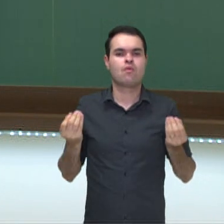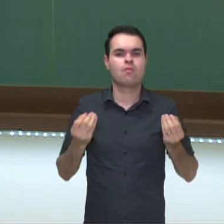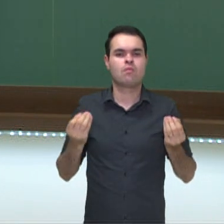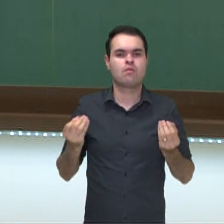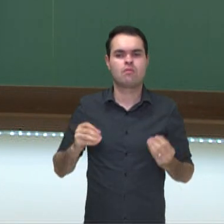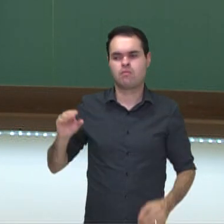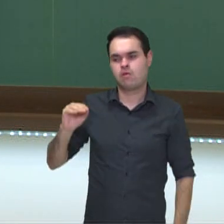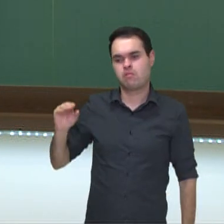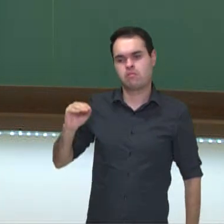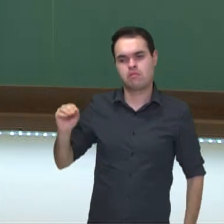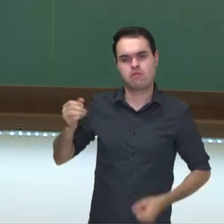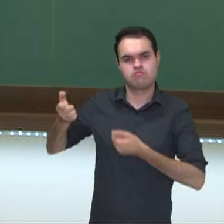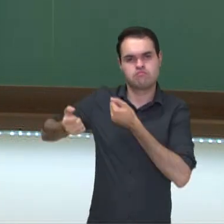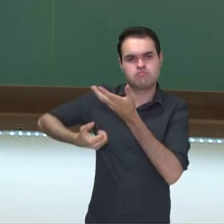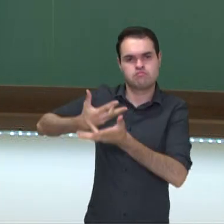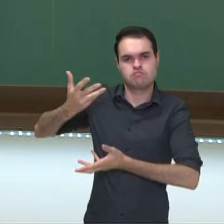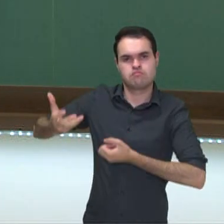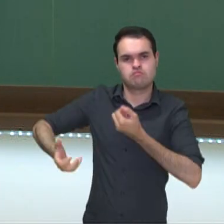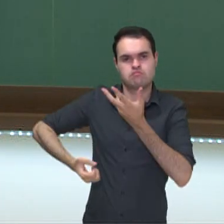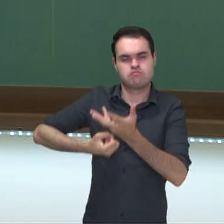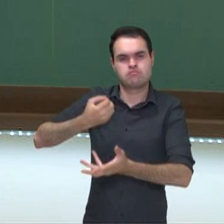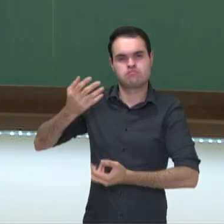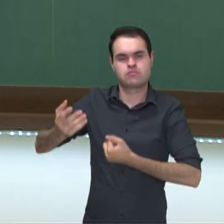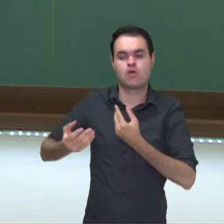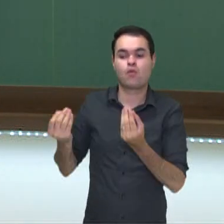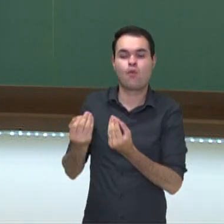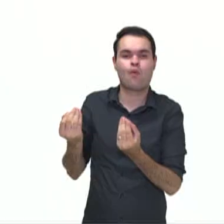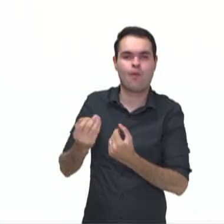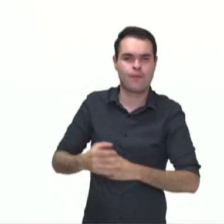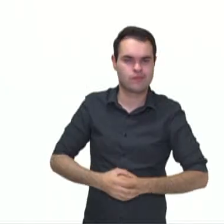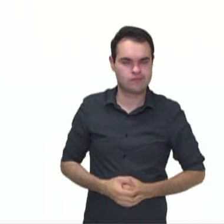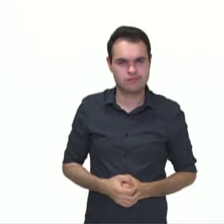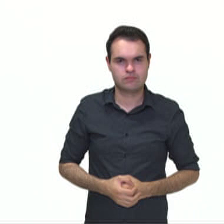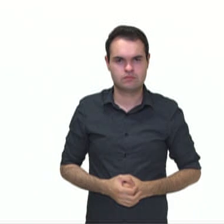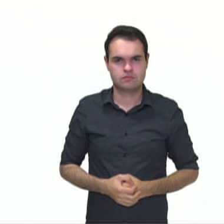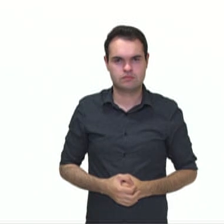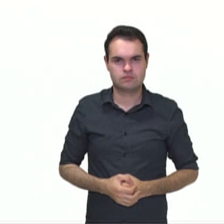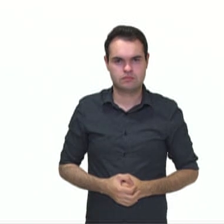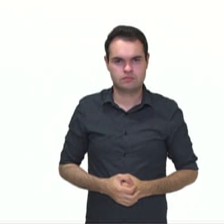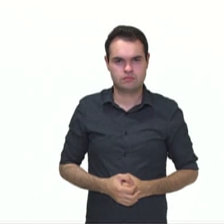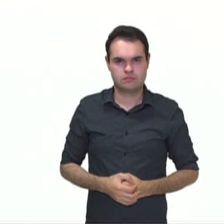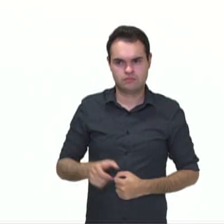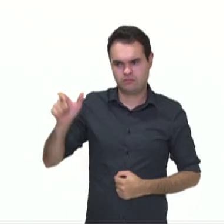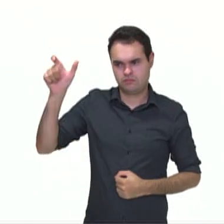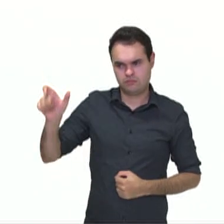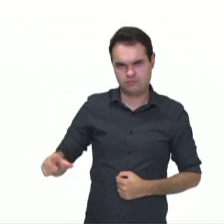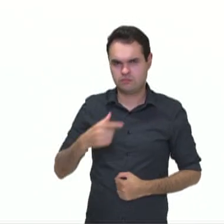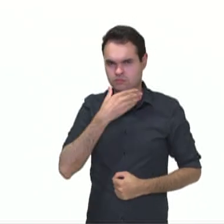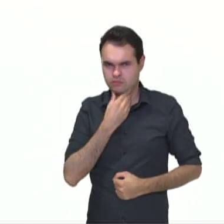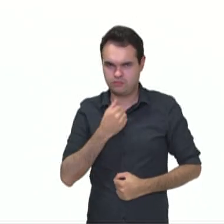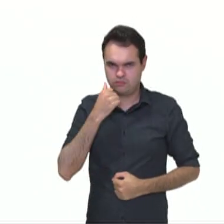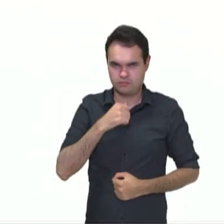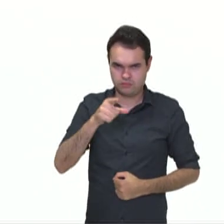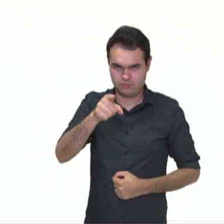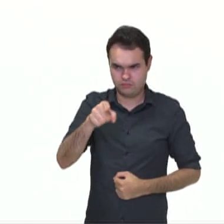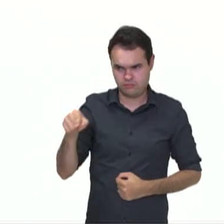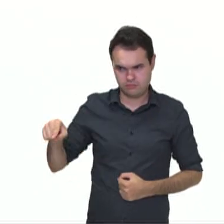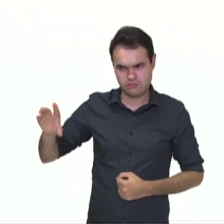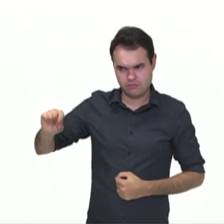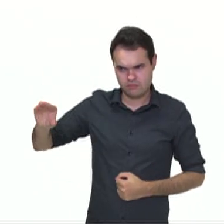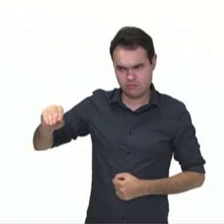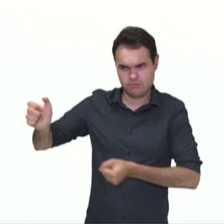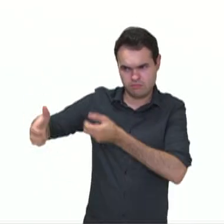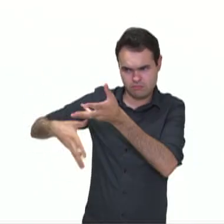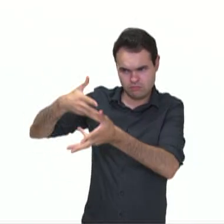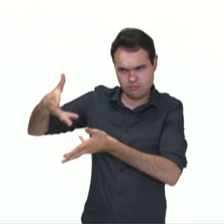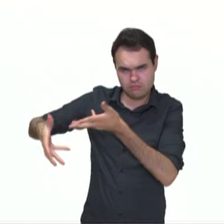bons oradores acabam se destacando em sociedade. Você conhece o bom orador ou oradora? Descreva quem é